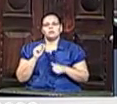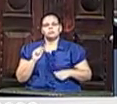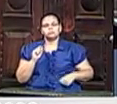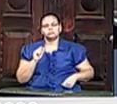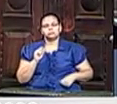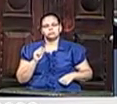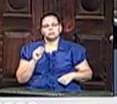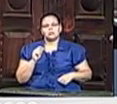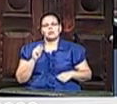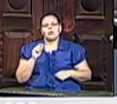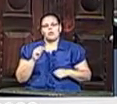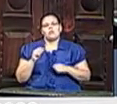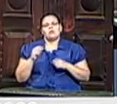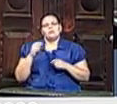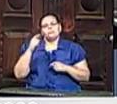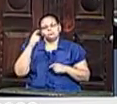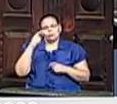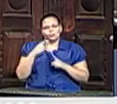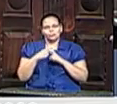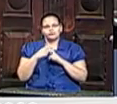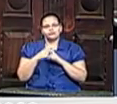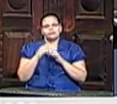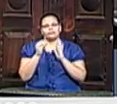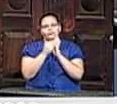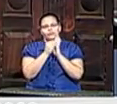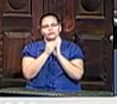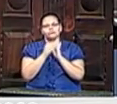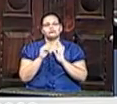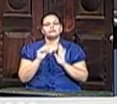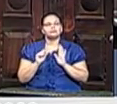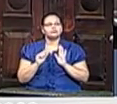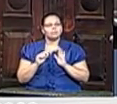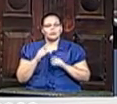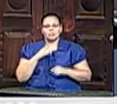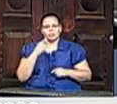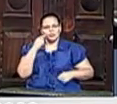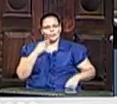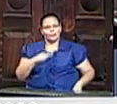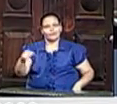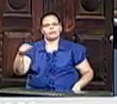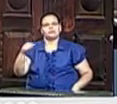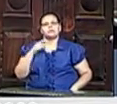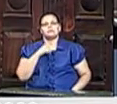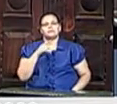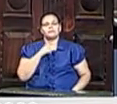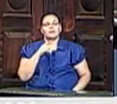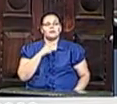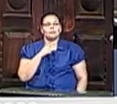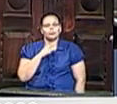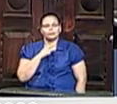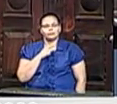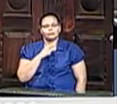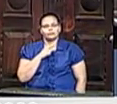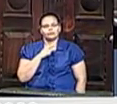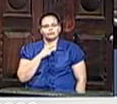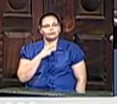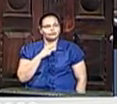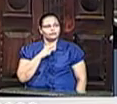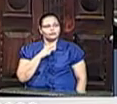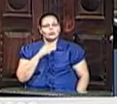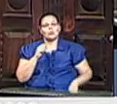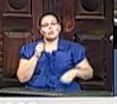registro muito positivo, que nesta semana temos contado com o